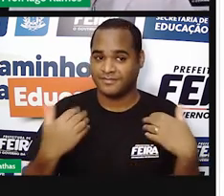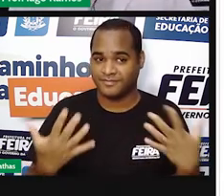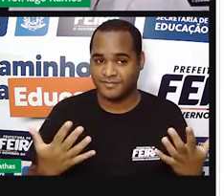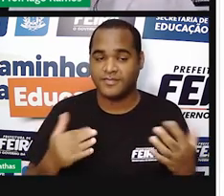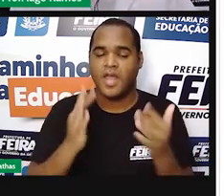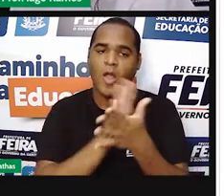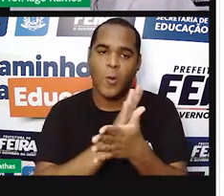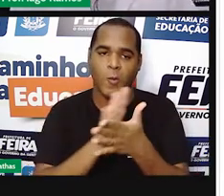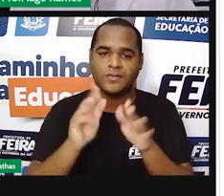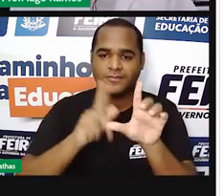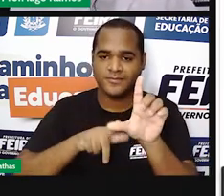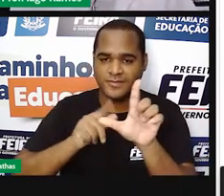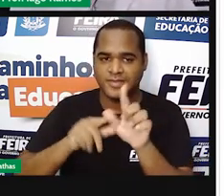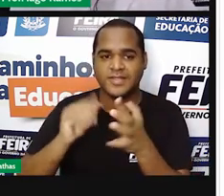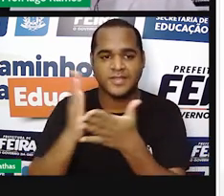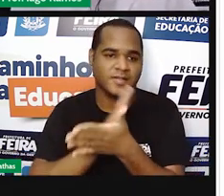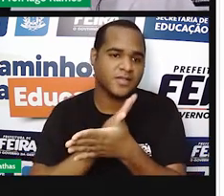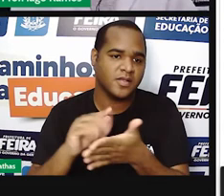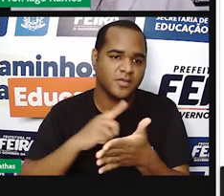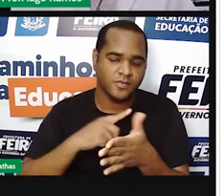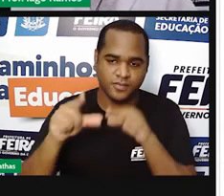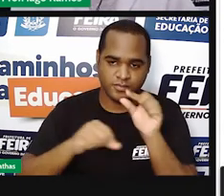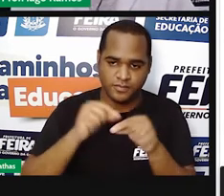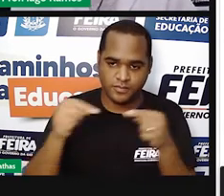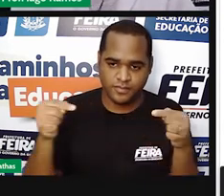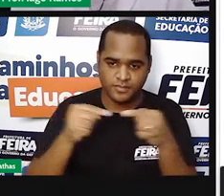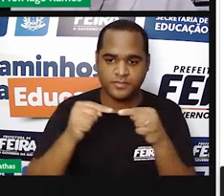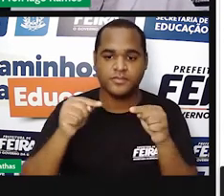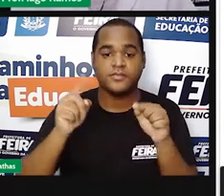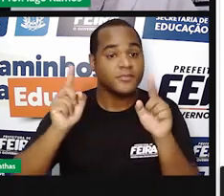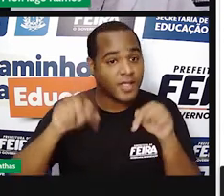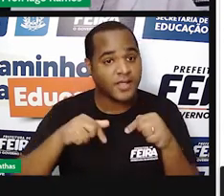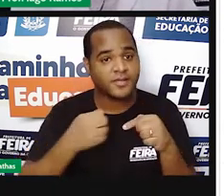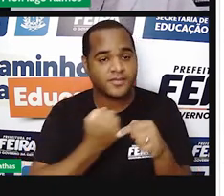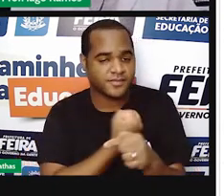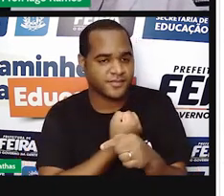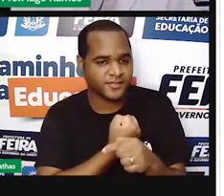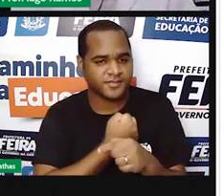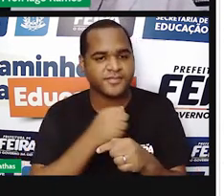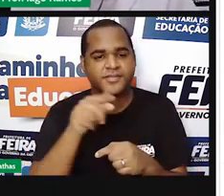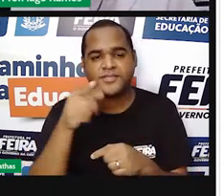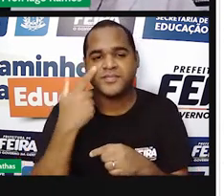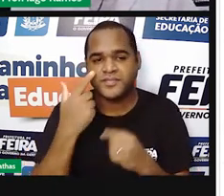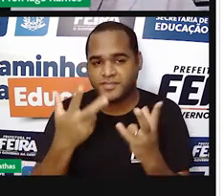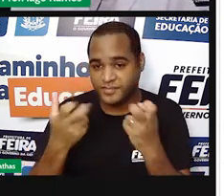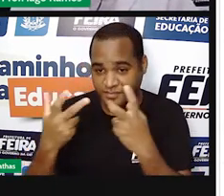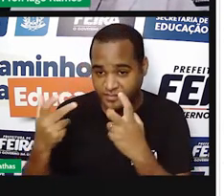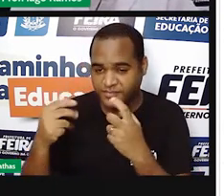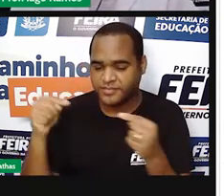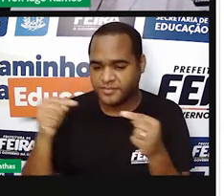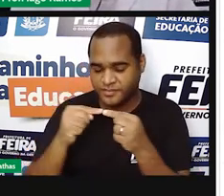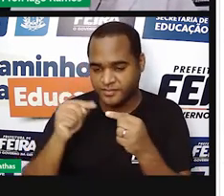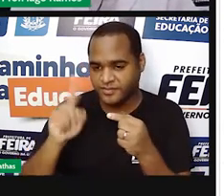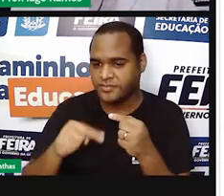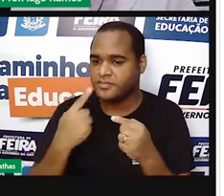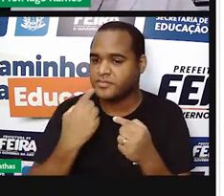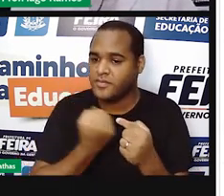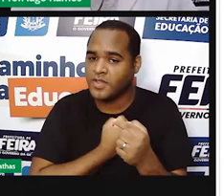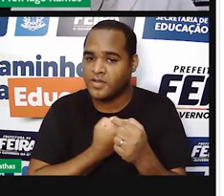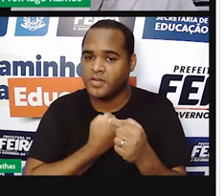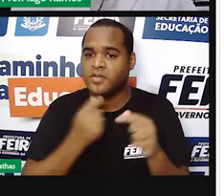já acabou as letras a gente só tem agora as opções de números né veja que os números podem se repetir